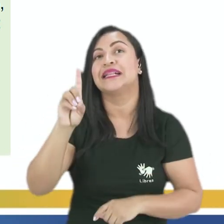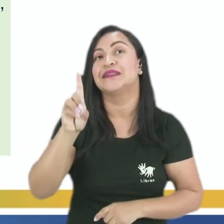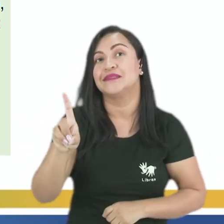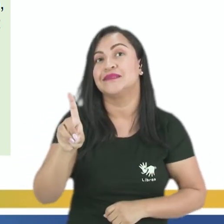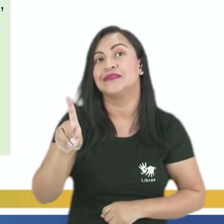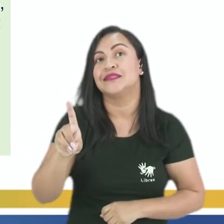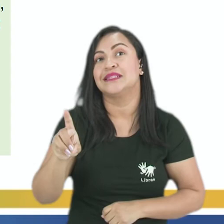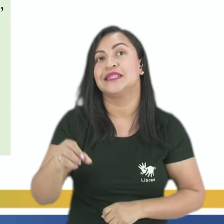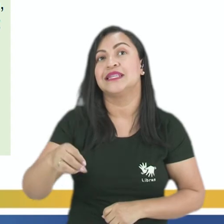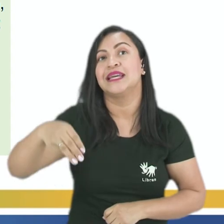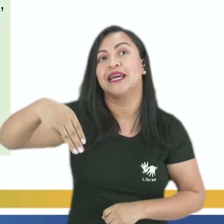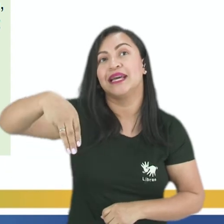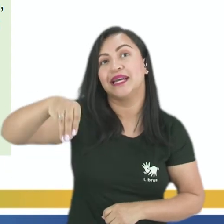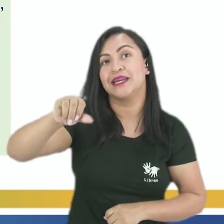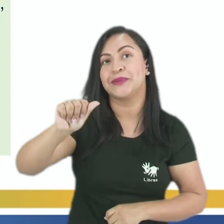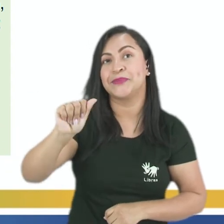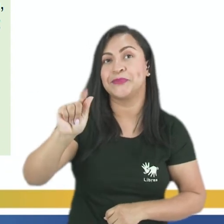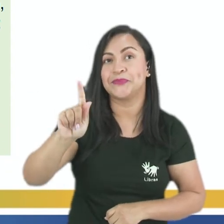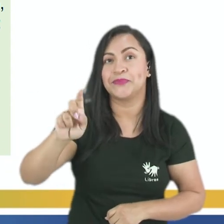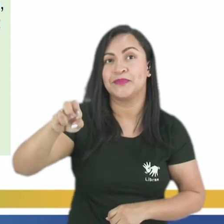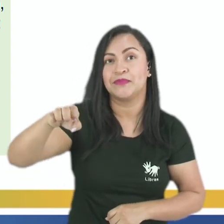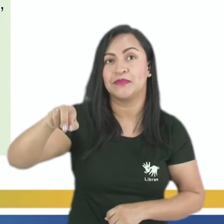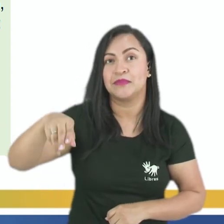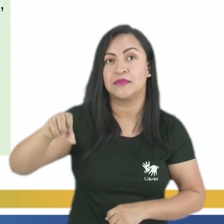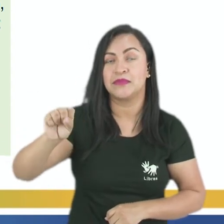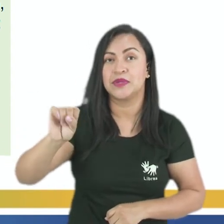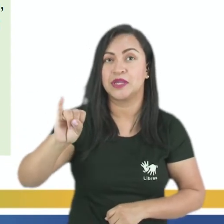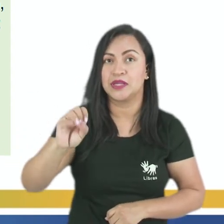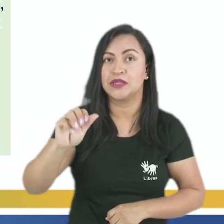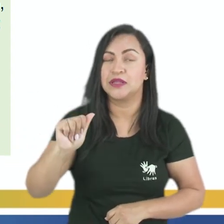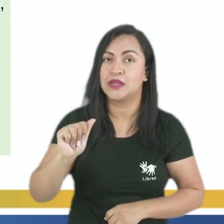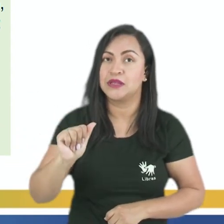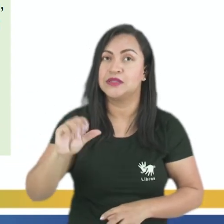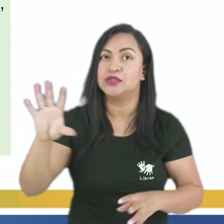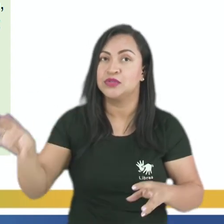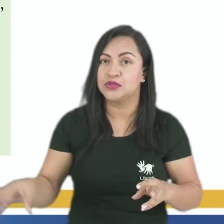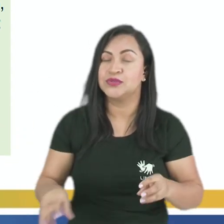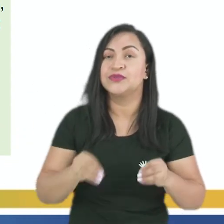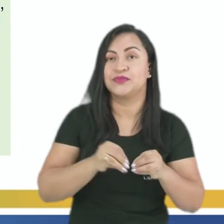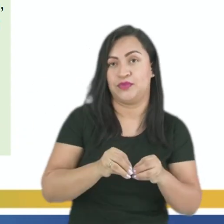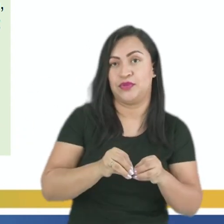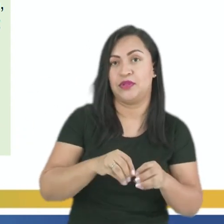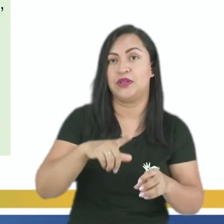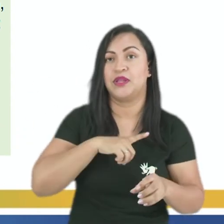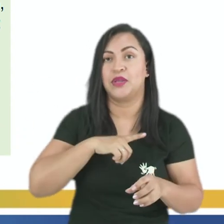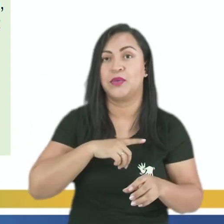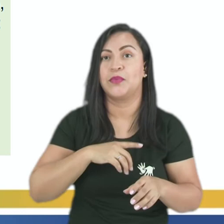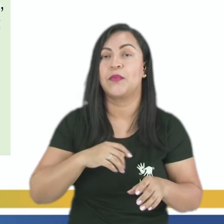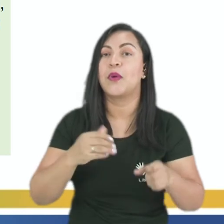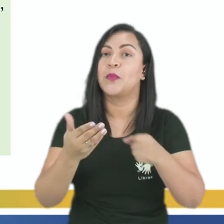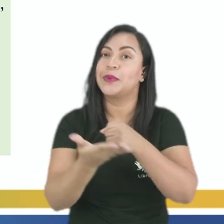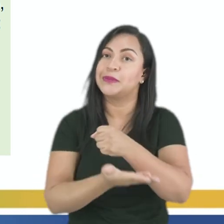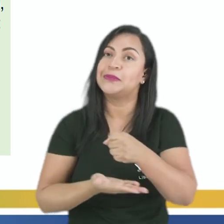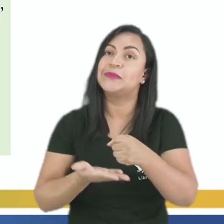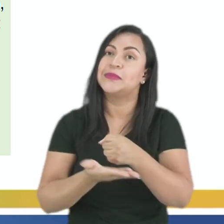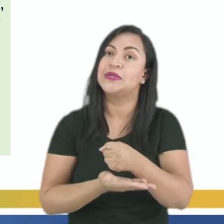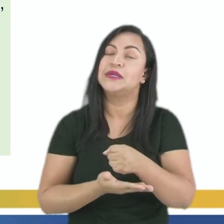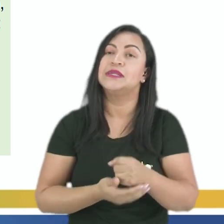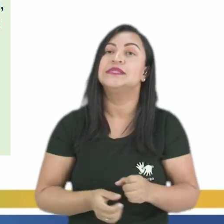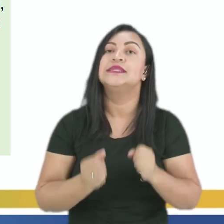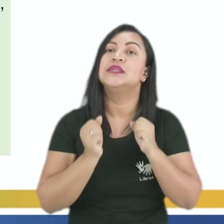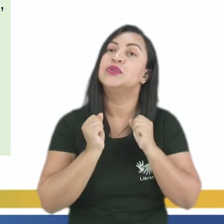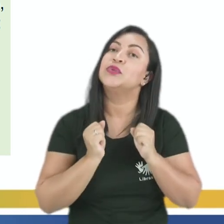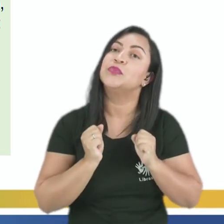de magnésia. Nós vimos que o leite de magnésia compõe uma base, relacionada a uma base, e nós